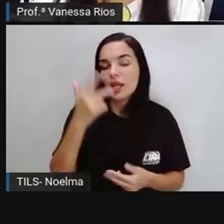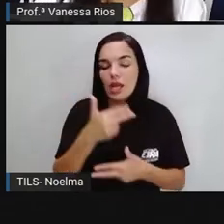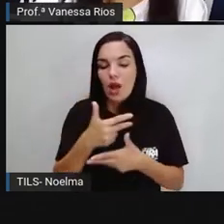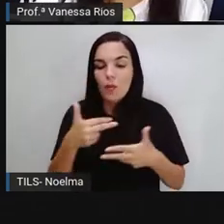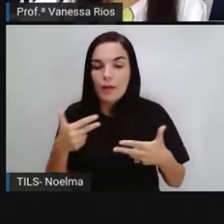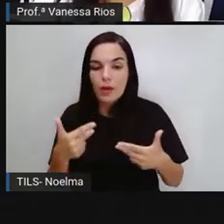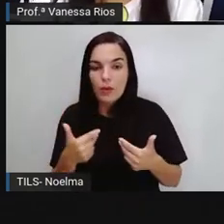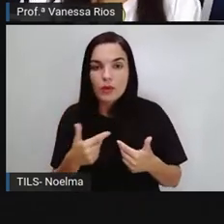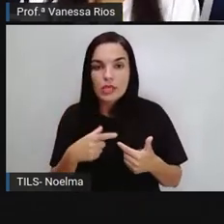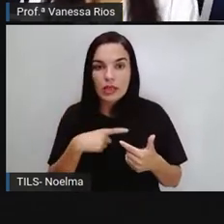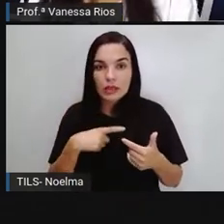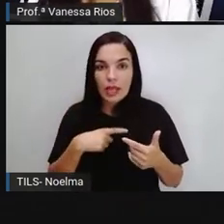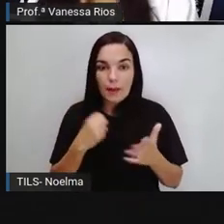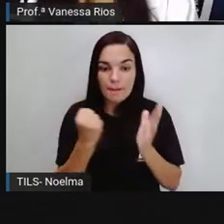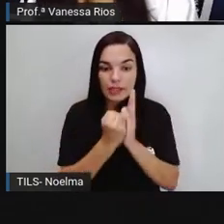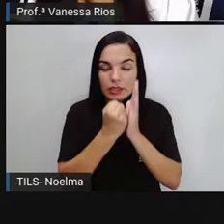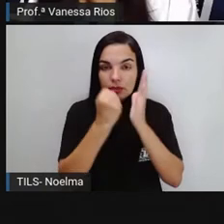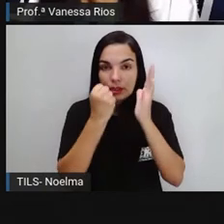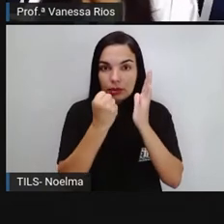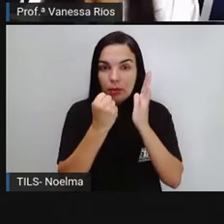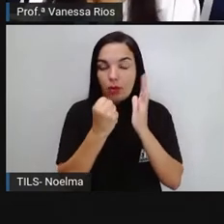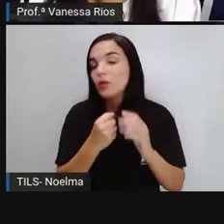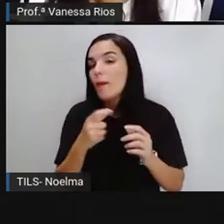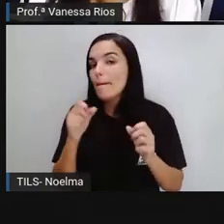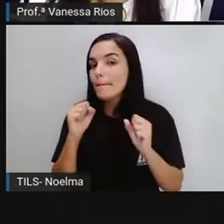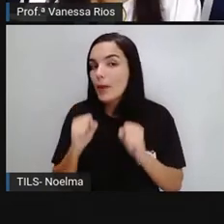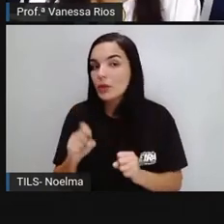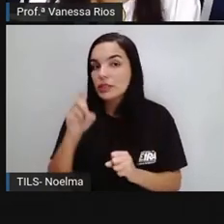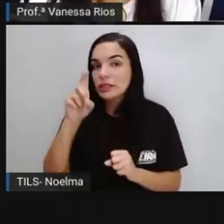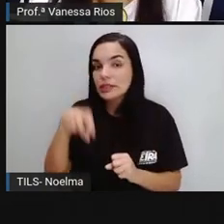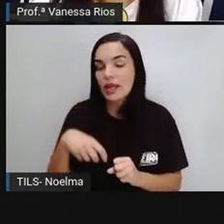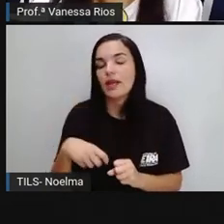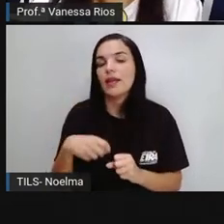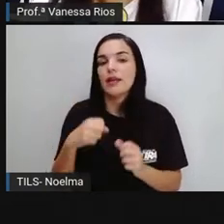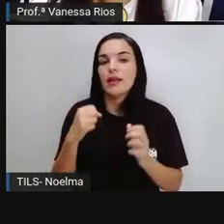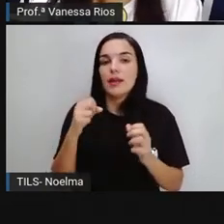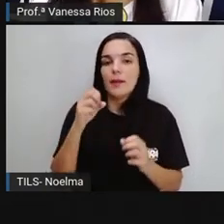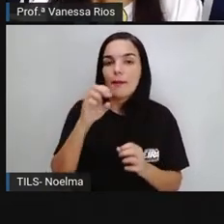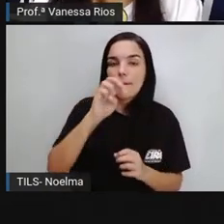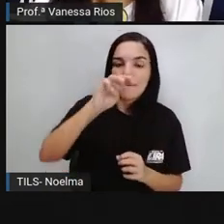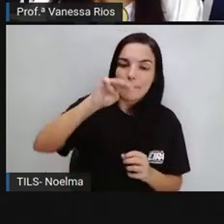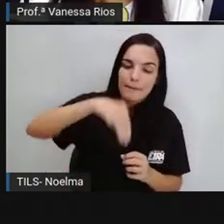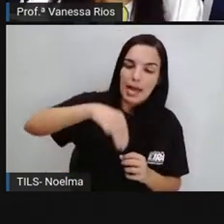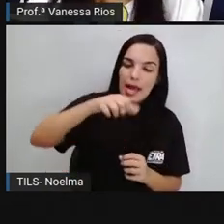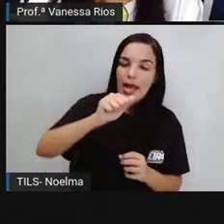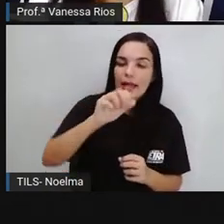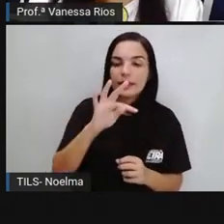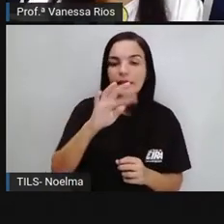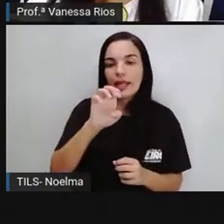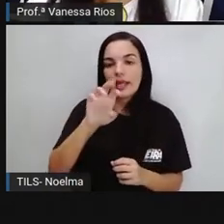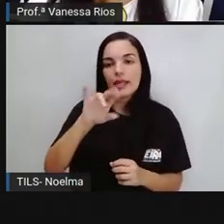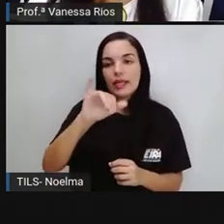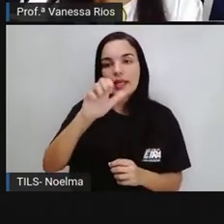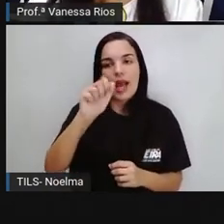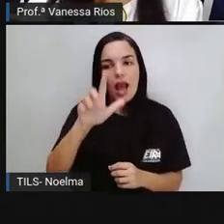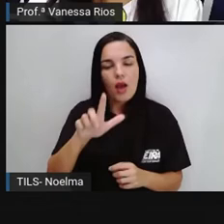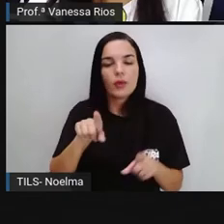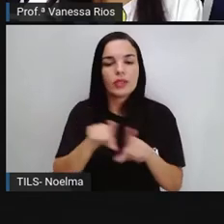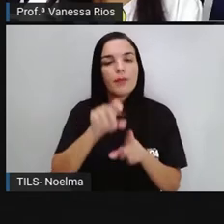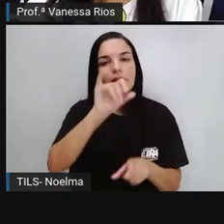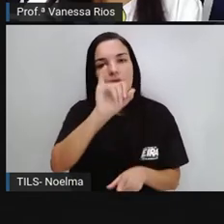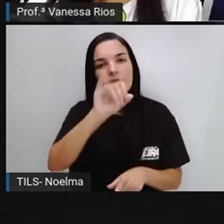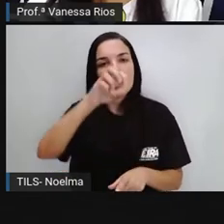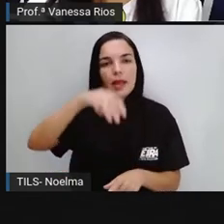bem material ou imaterial podem ser considerados patrimônios culturais. A PRO trouxe